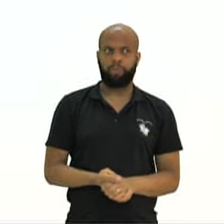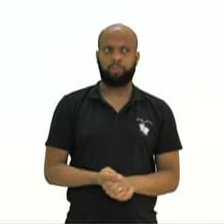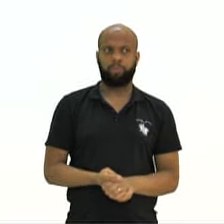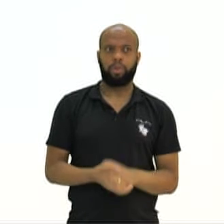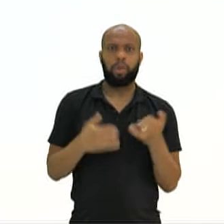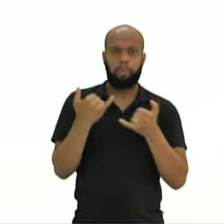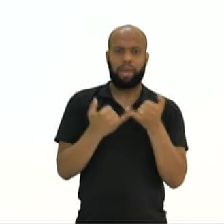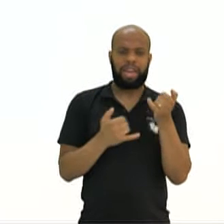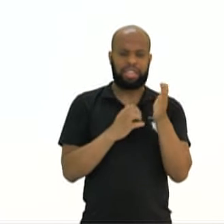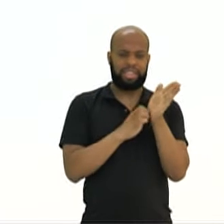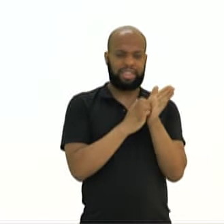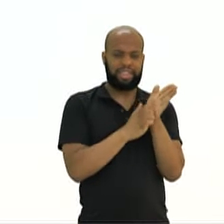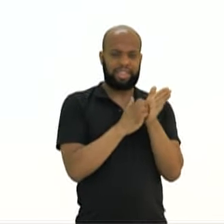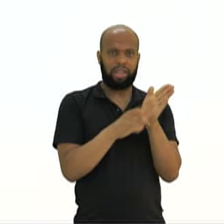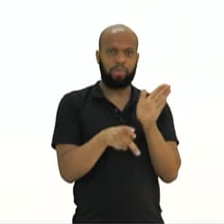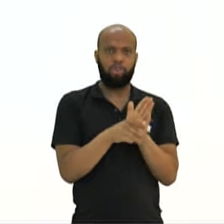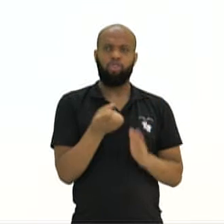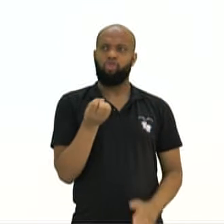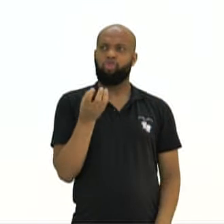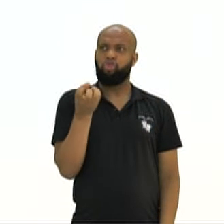Parece um trem a vapor? Não, não é não.